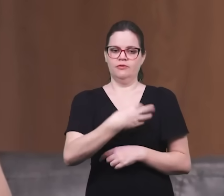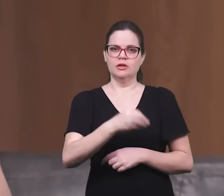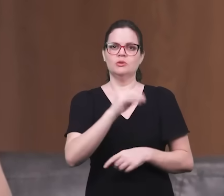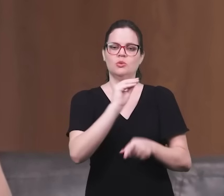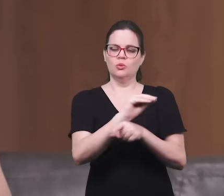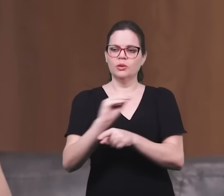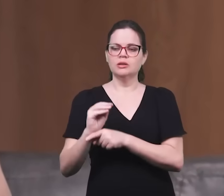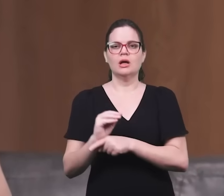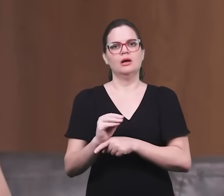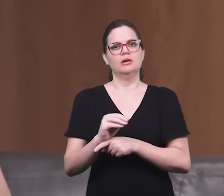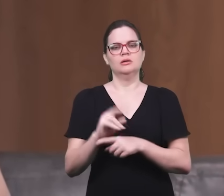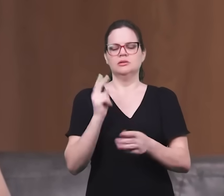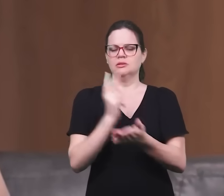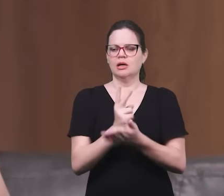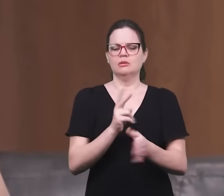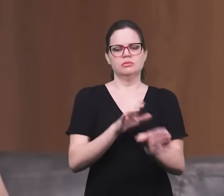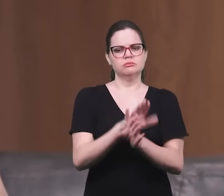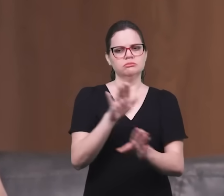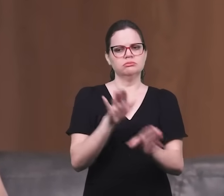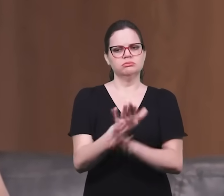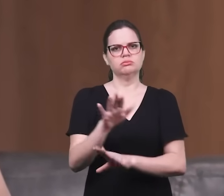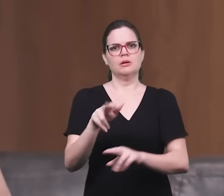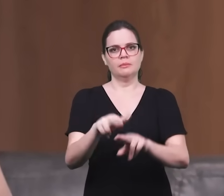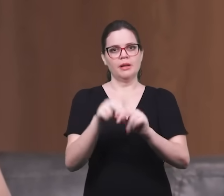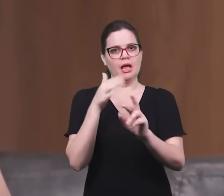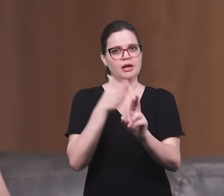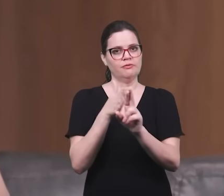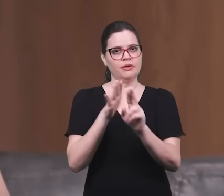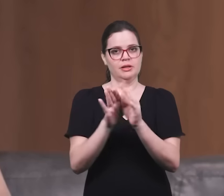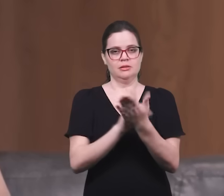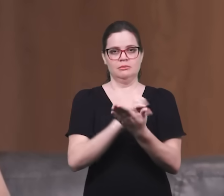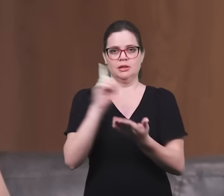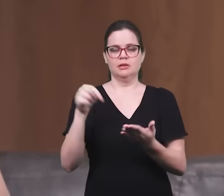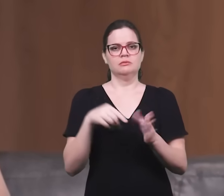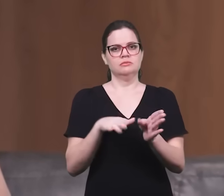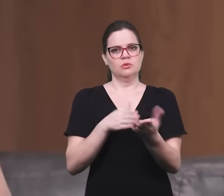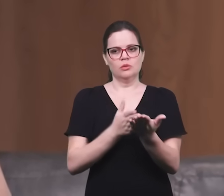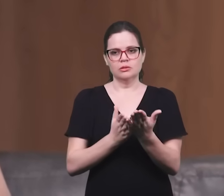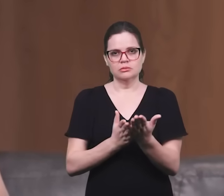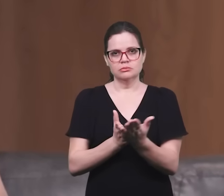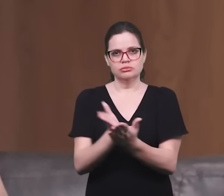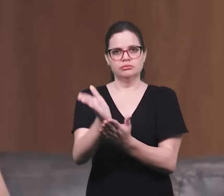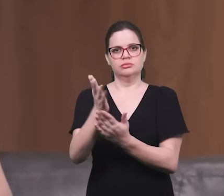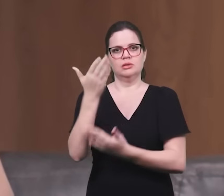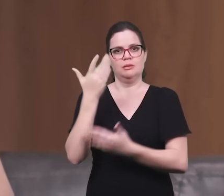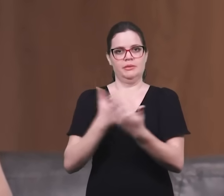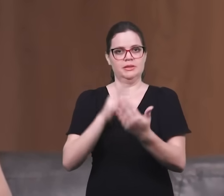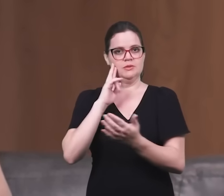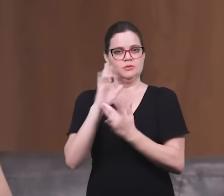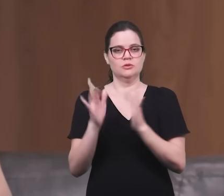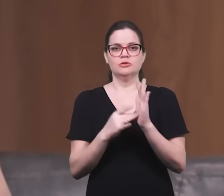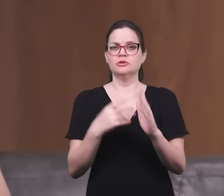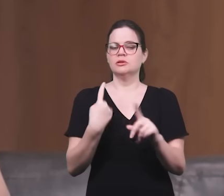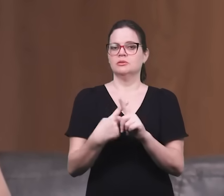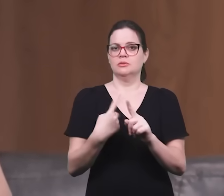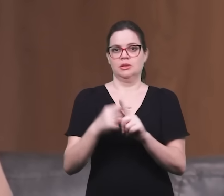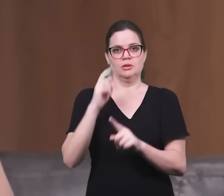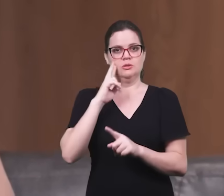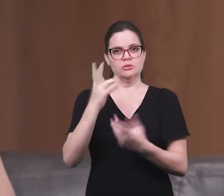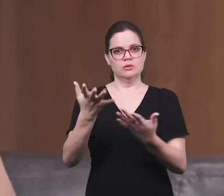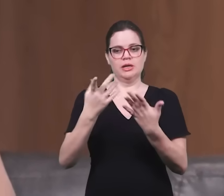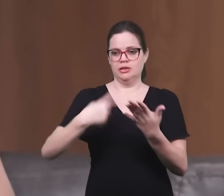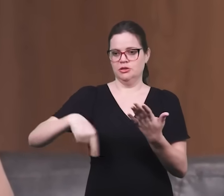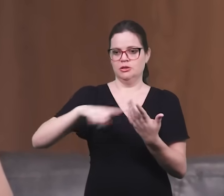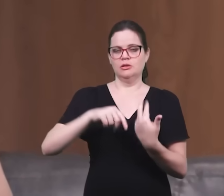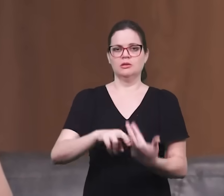de sempre estar instruindo eles na palavra, no caminho do Senhor, porque o Senhor conta conosco